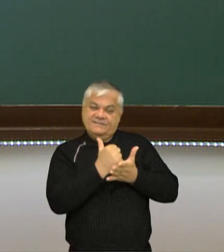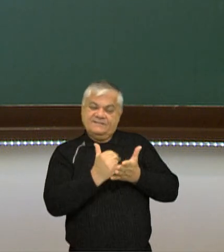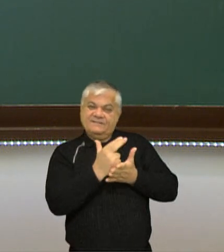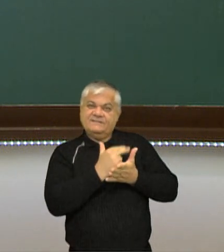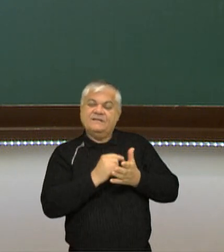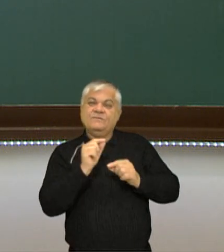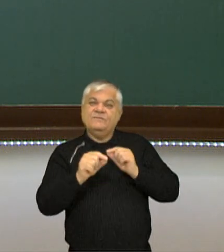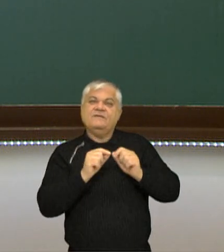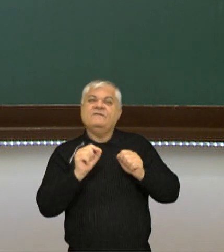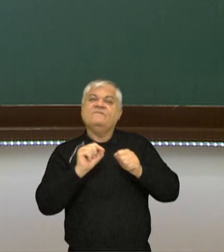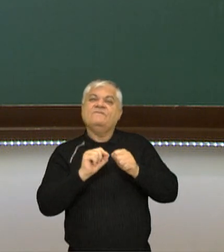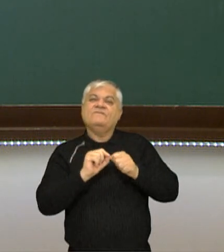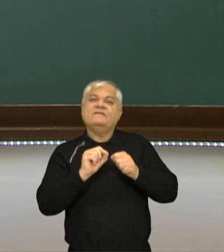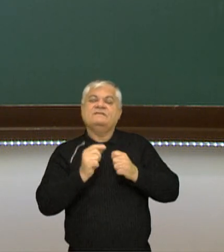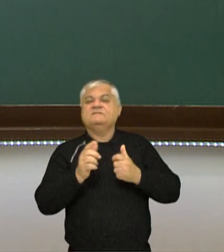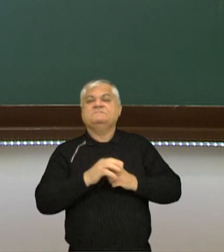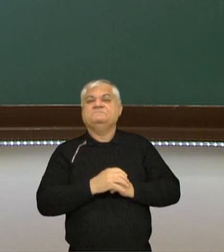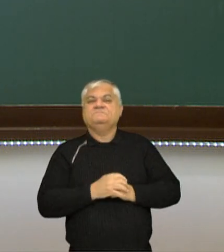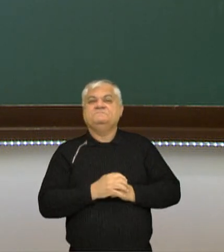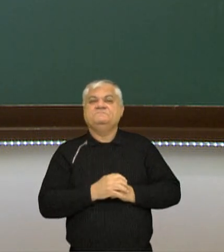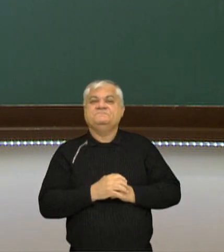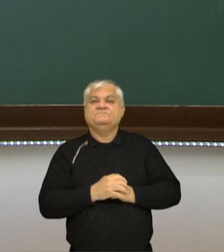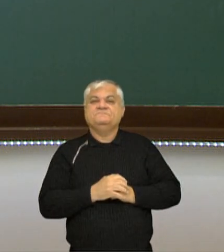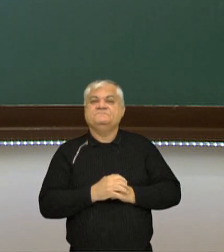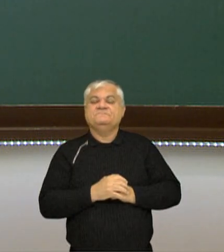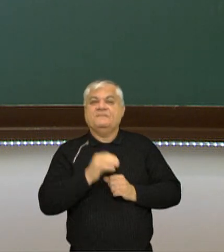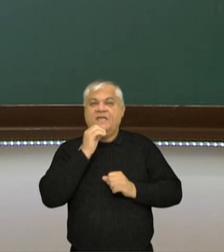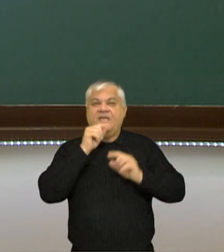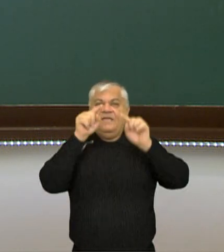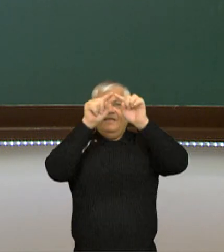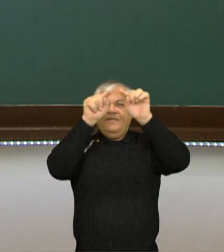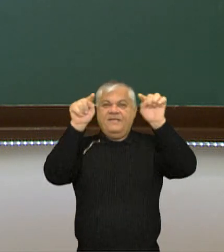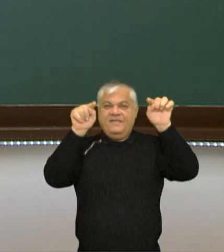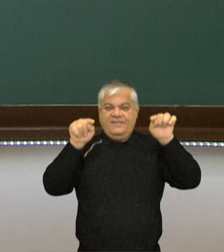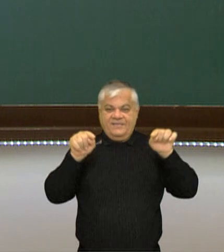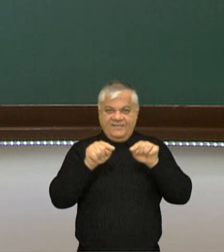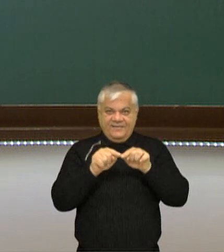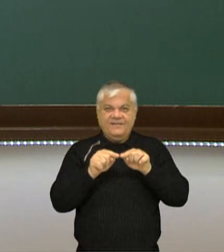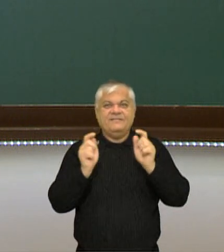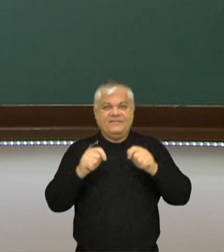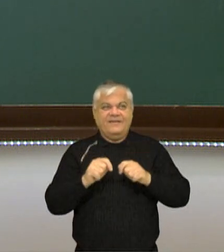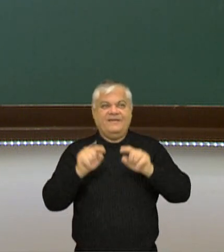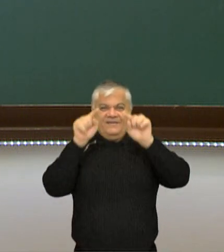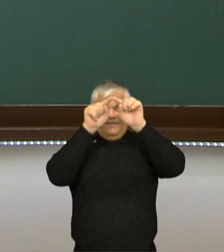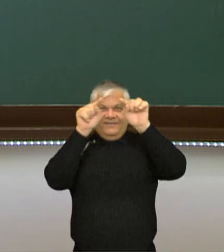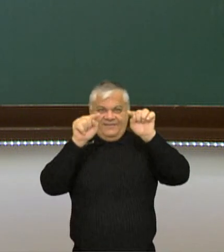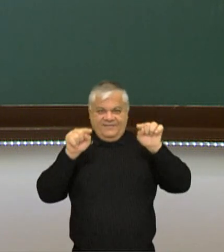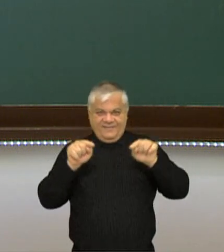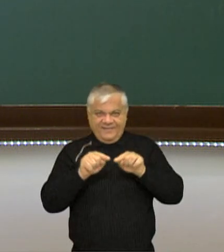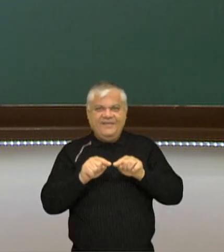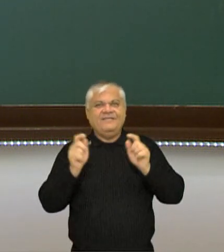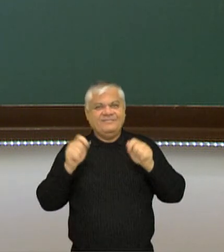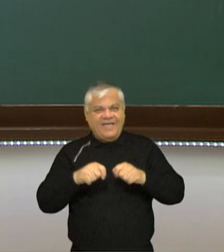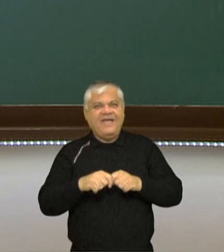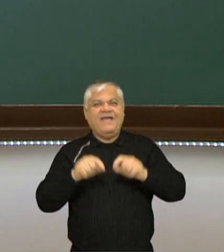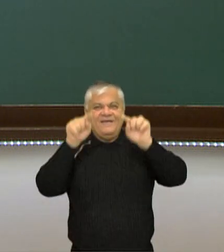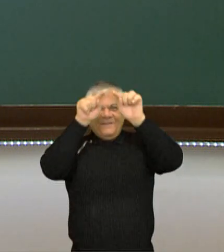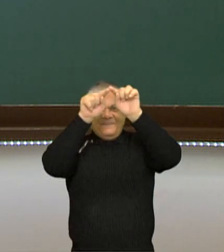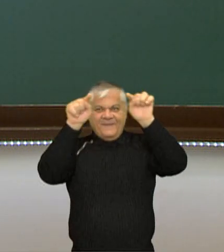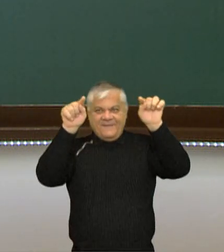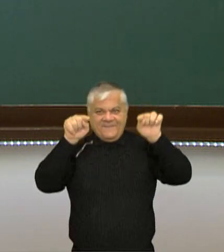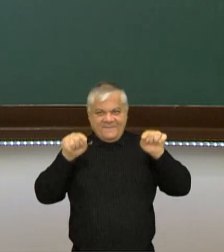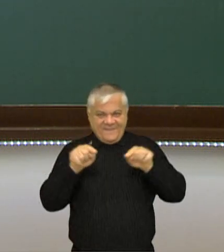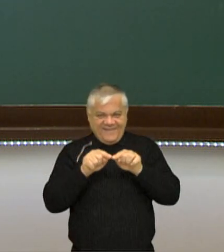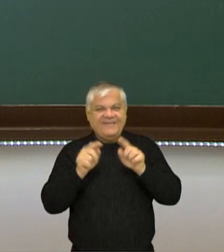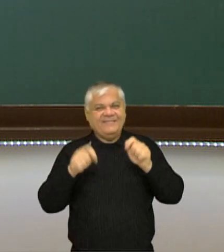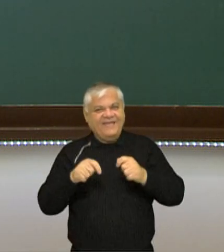da coroa da dama, por exemplo, fazer um hexágono, né? Aquele polígono com 6 lados.